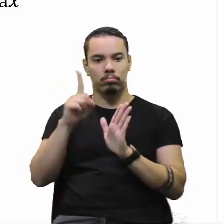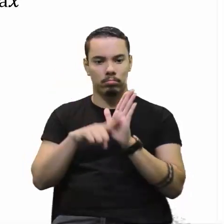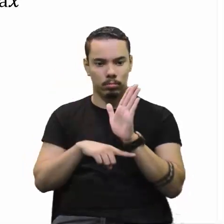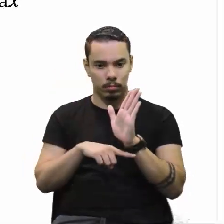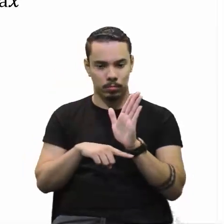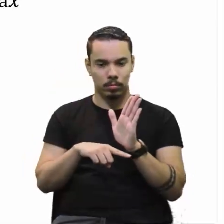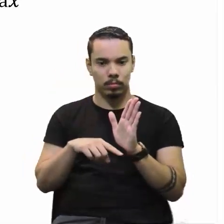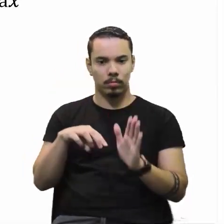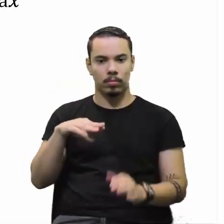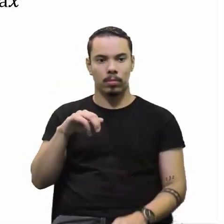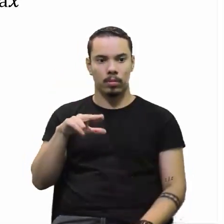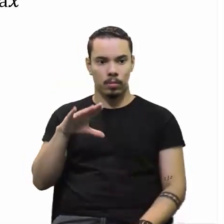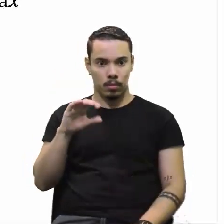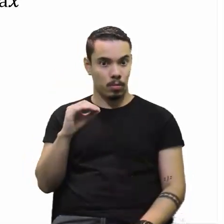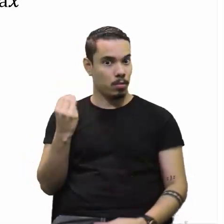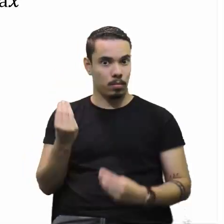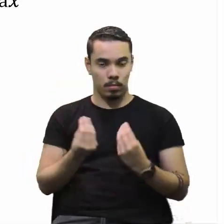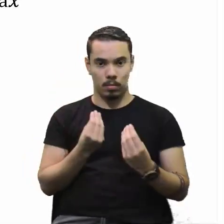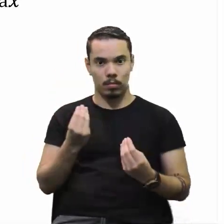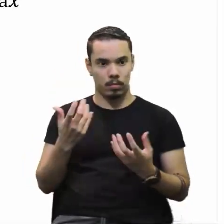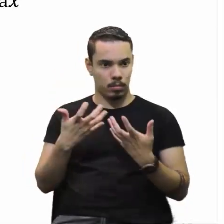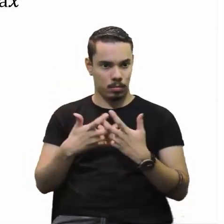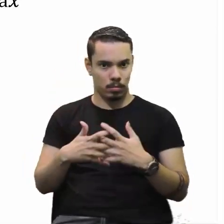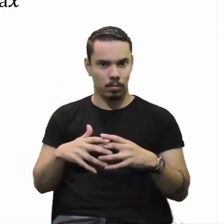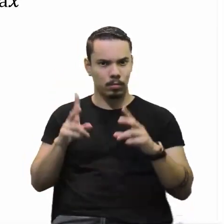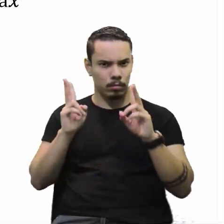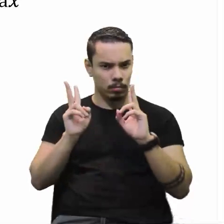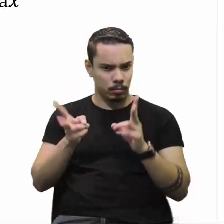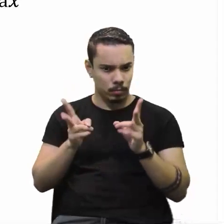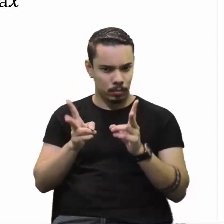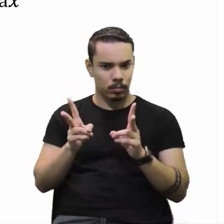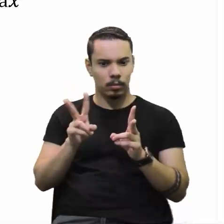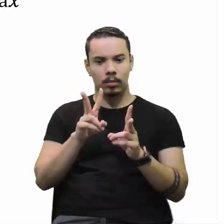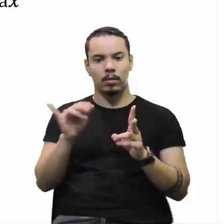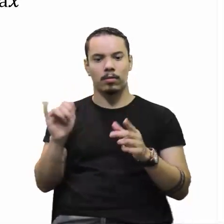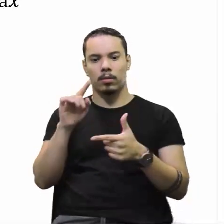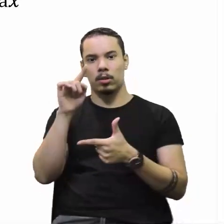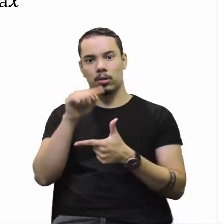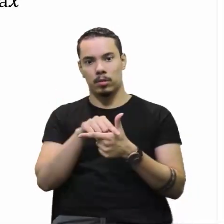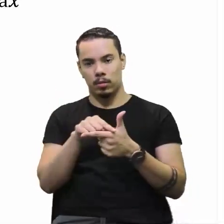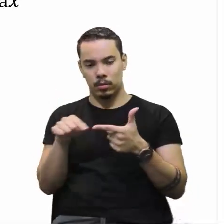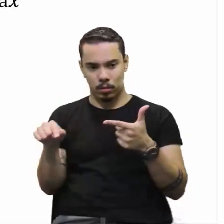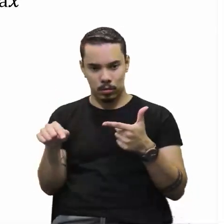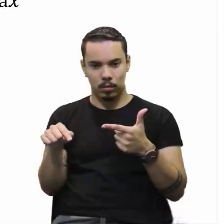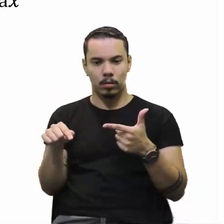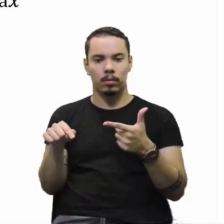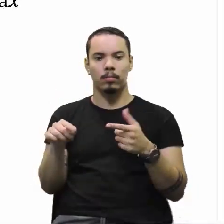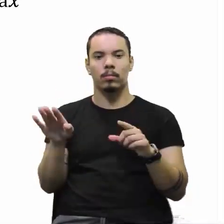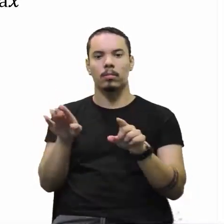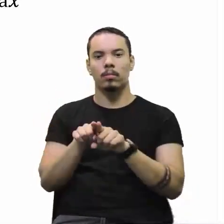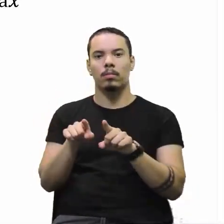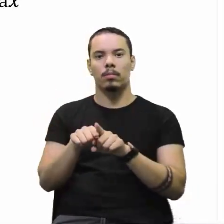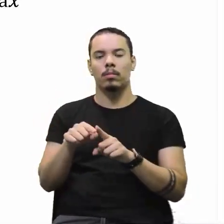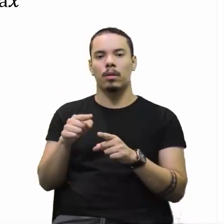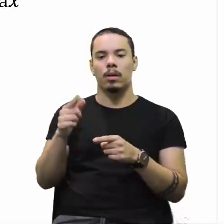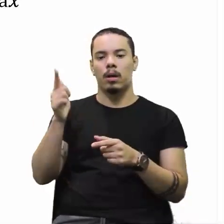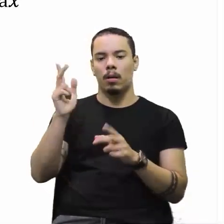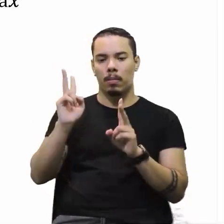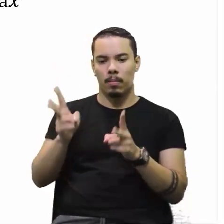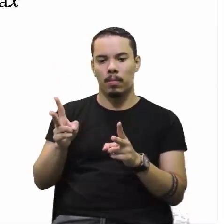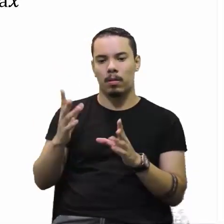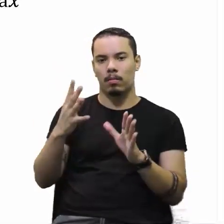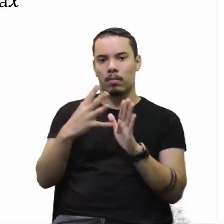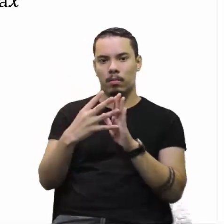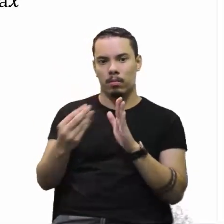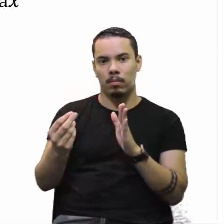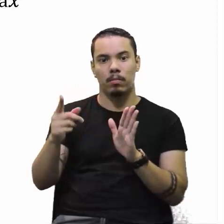é o mínimo. Velocidade é a mesma, né? Permanece, passa dividindo. Repete a base, subtrai os expoentes, vai